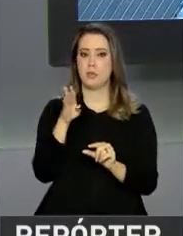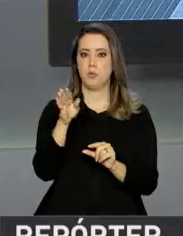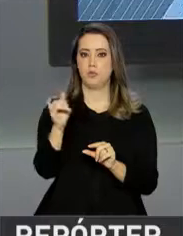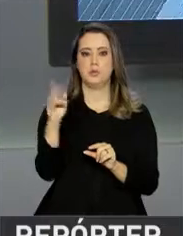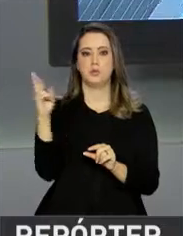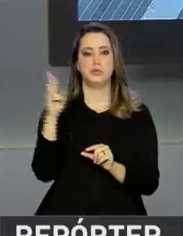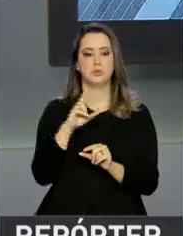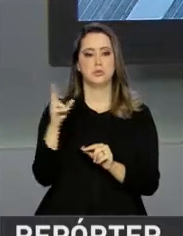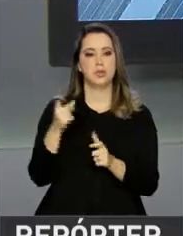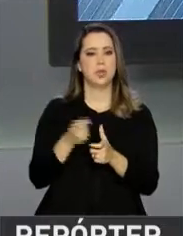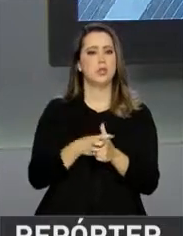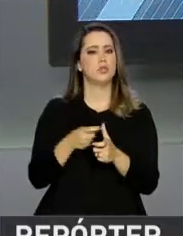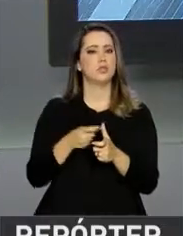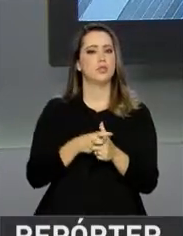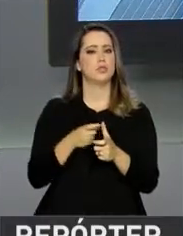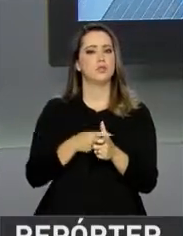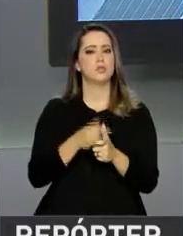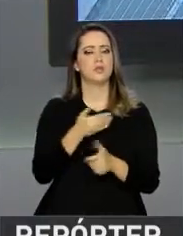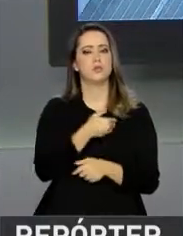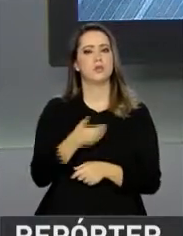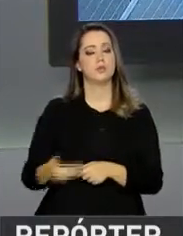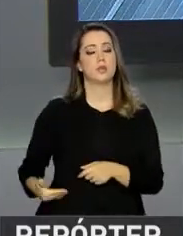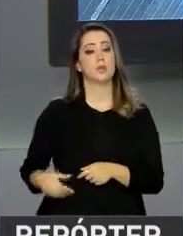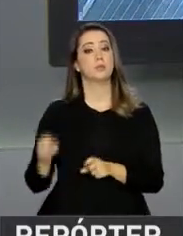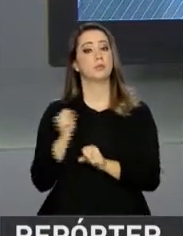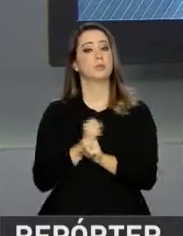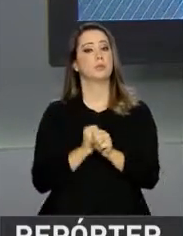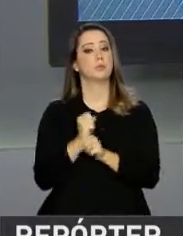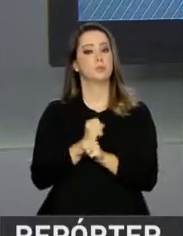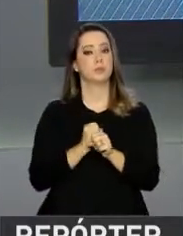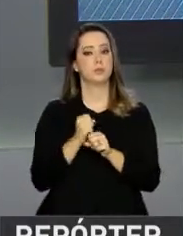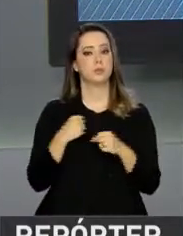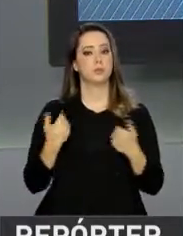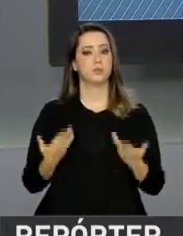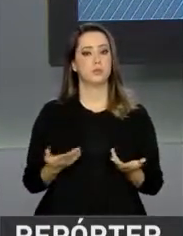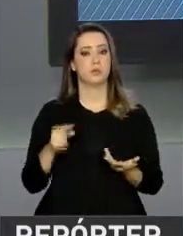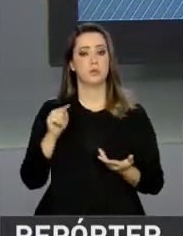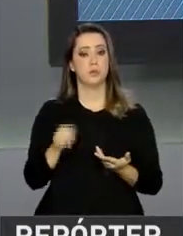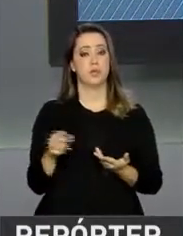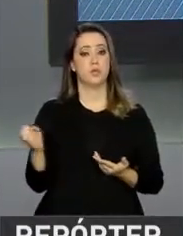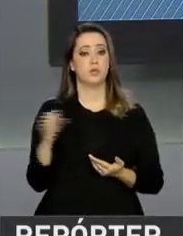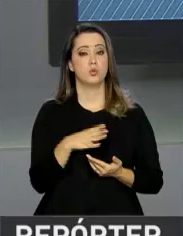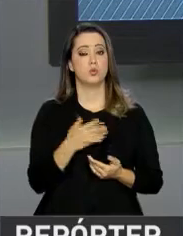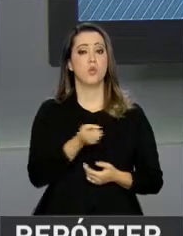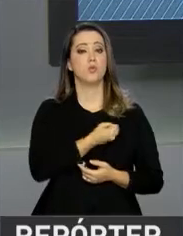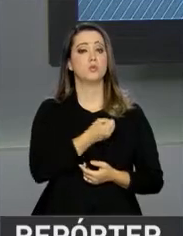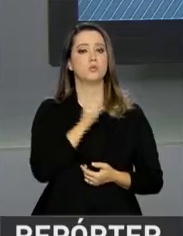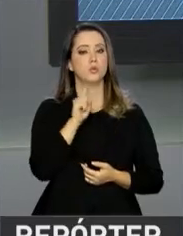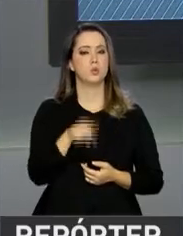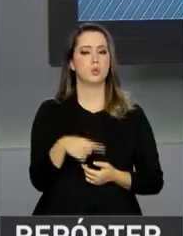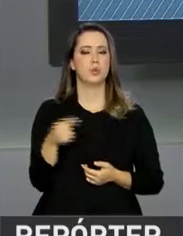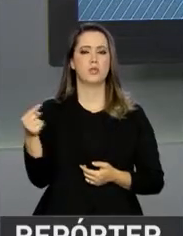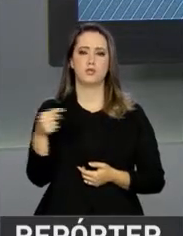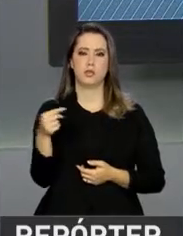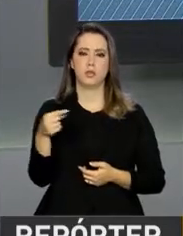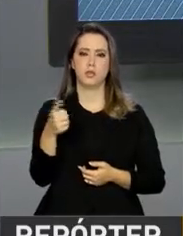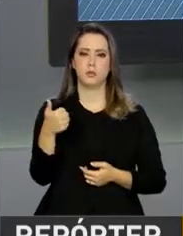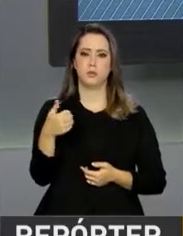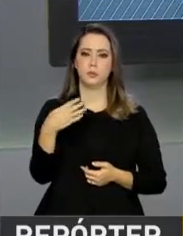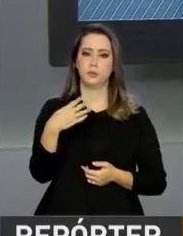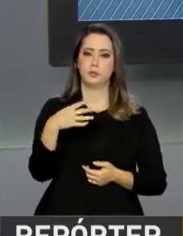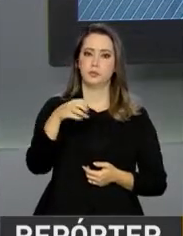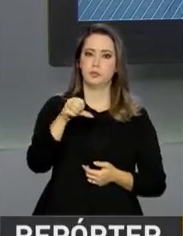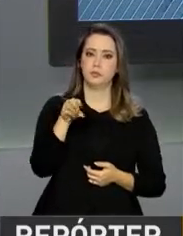de reais a previsão do déficit primário do governo federal neste ano a nova estimativa agora é de um resultado negativo de